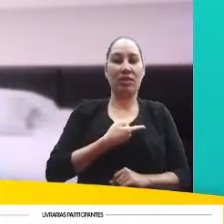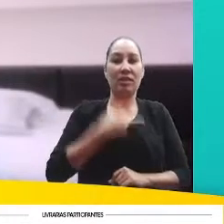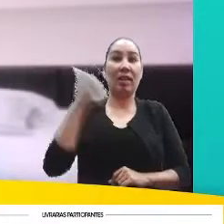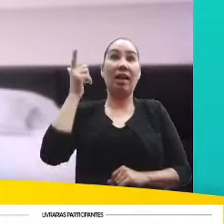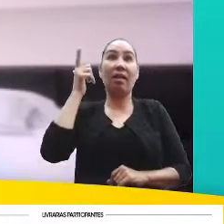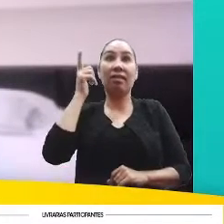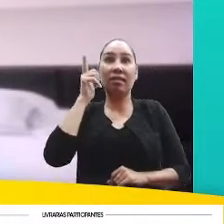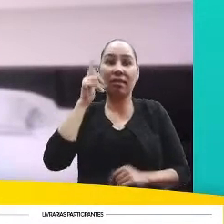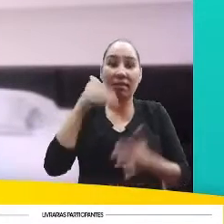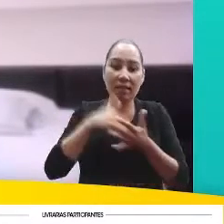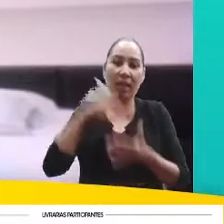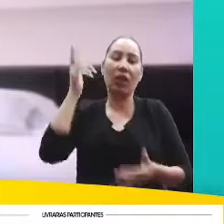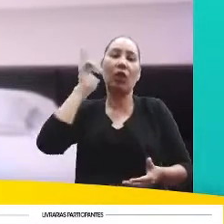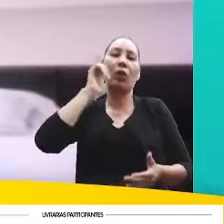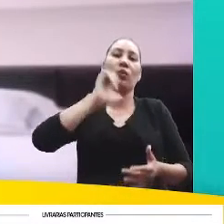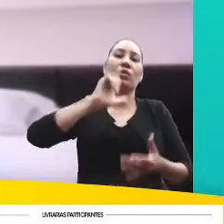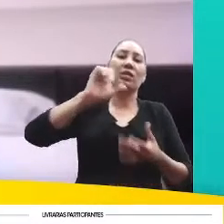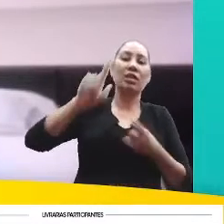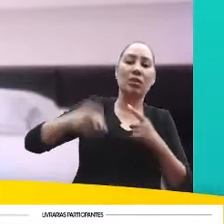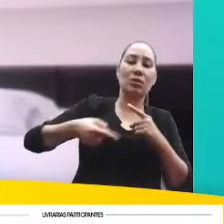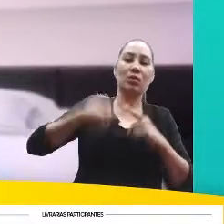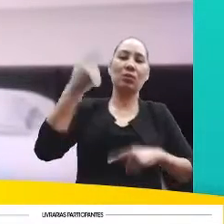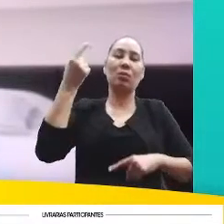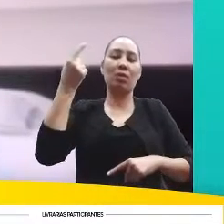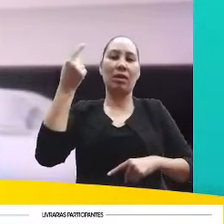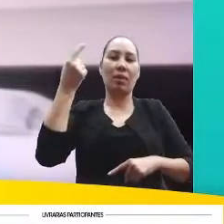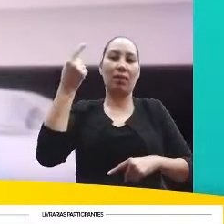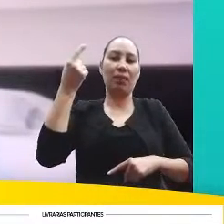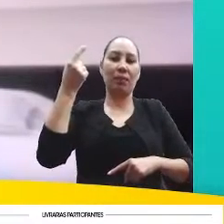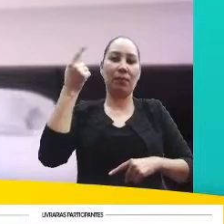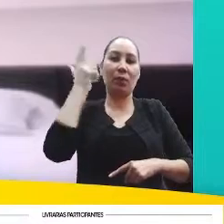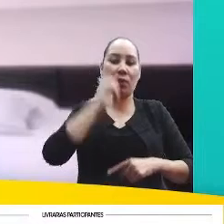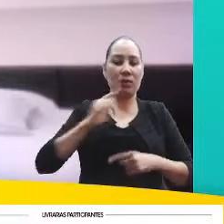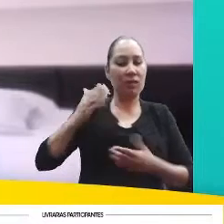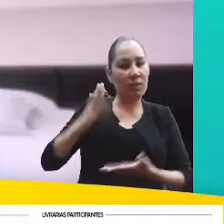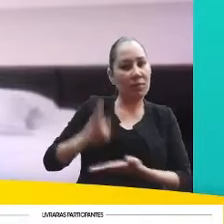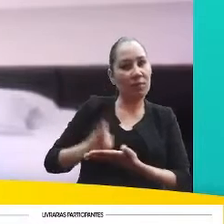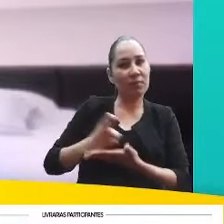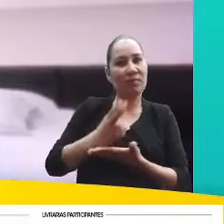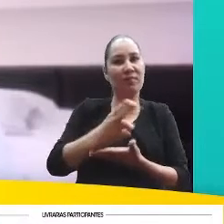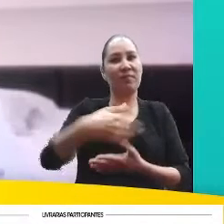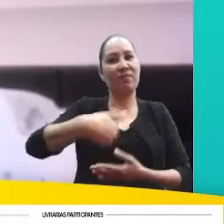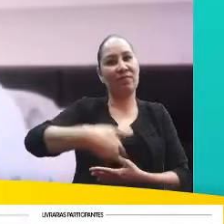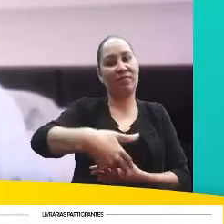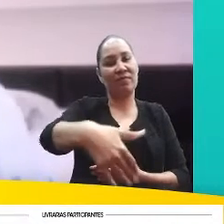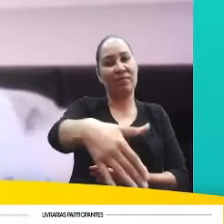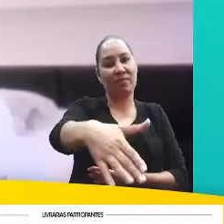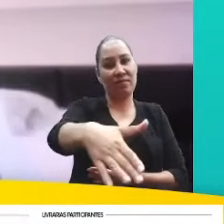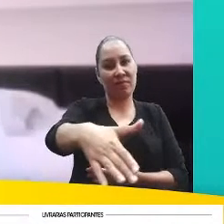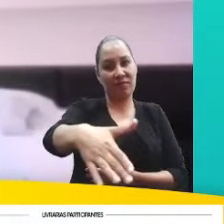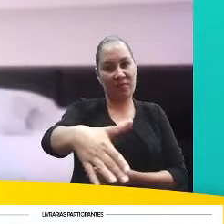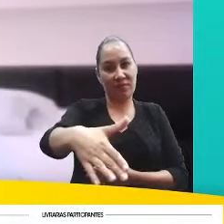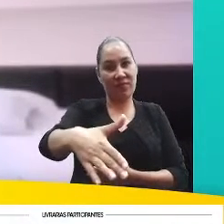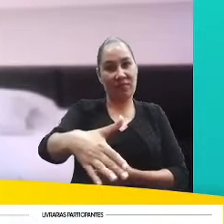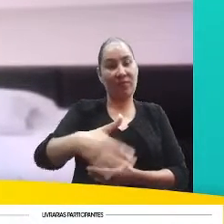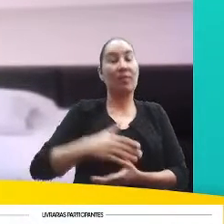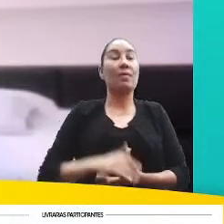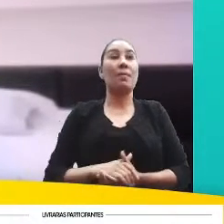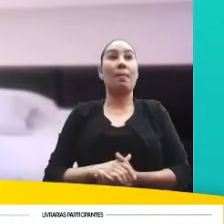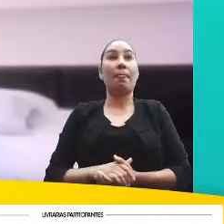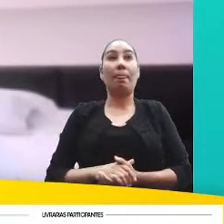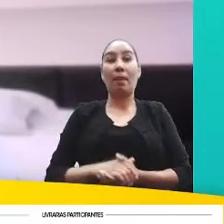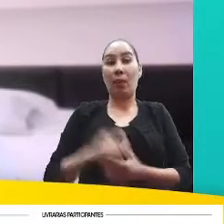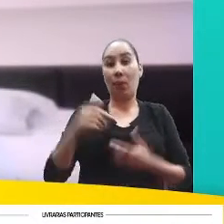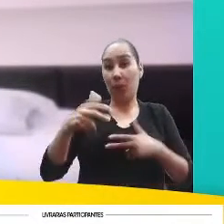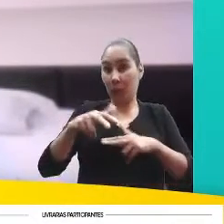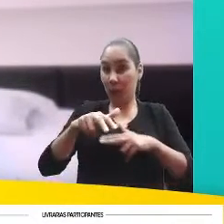ressignificar fatos que aconteceram e vamos seguir em frente. Mas para isso, Bruno, e agora eu já vou te devolver a palavra para a